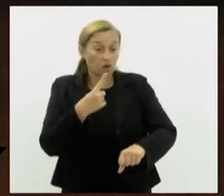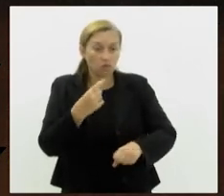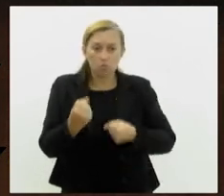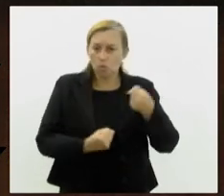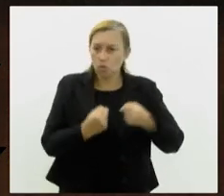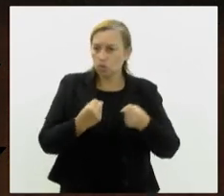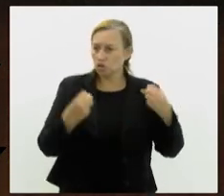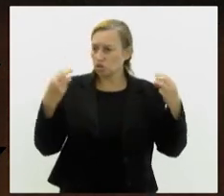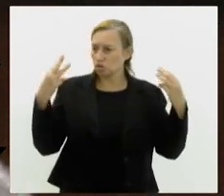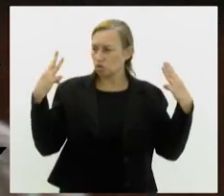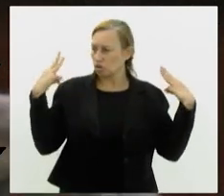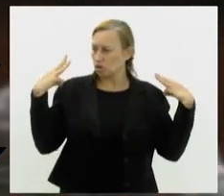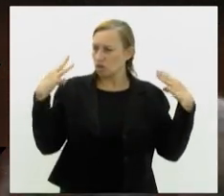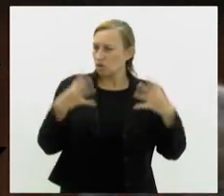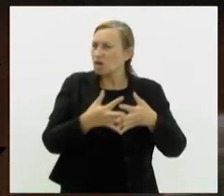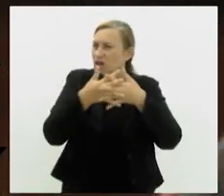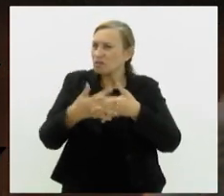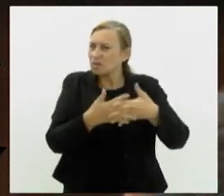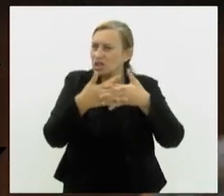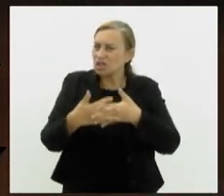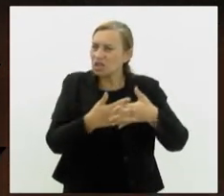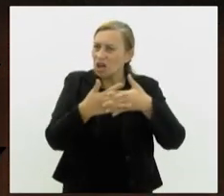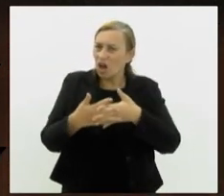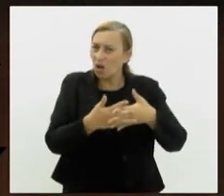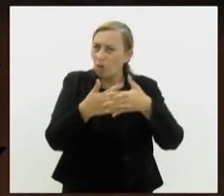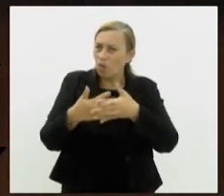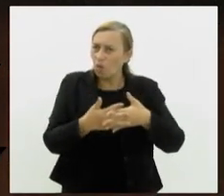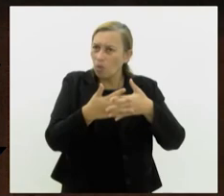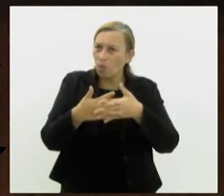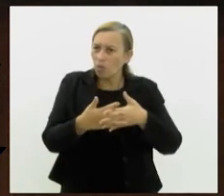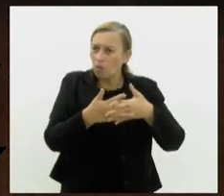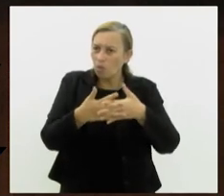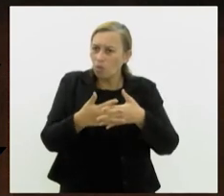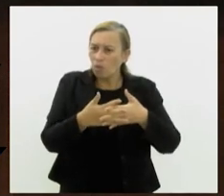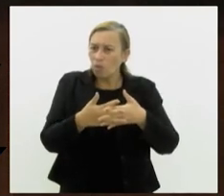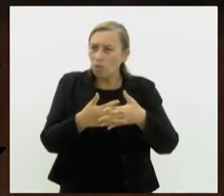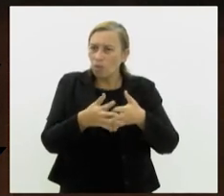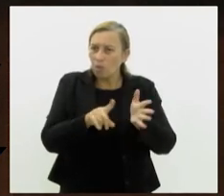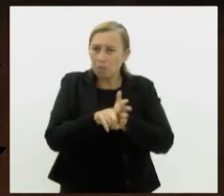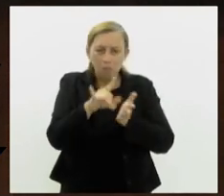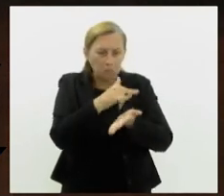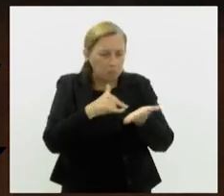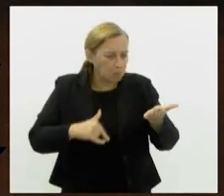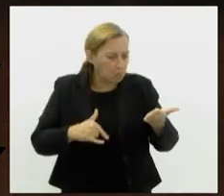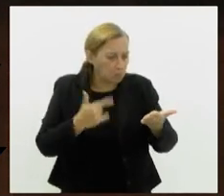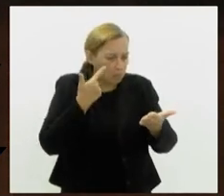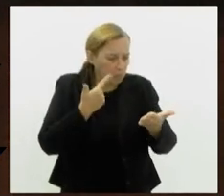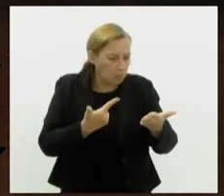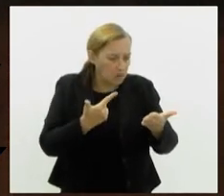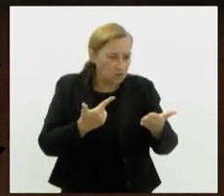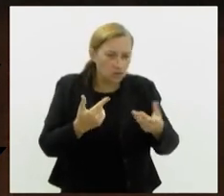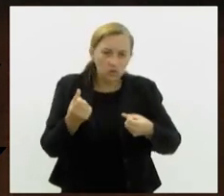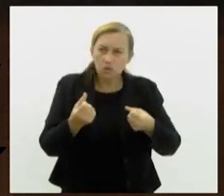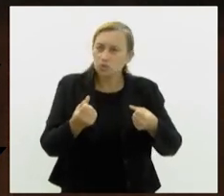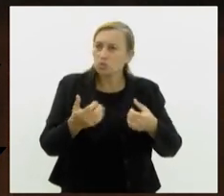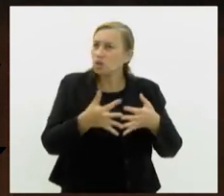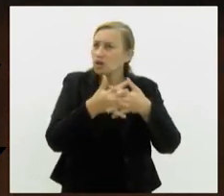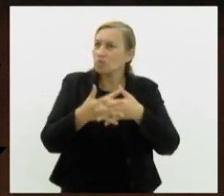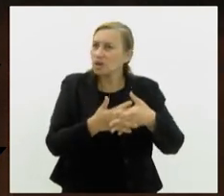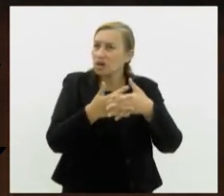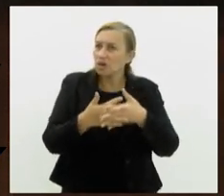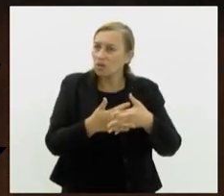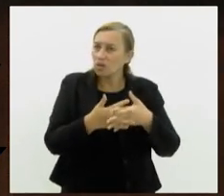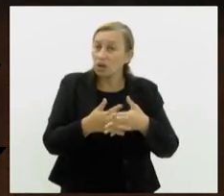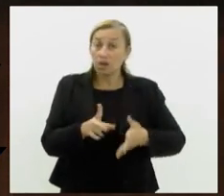caminhão, peço a ele o documento do veículo. Ele me apresenta o documento do veículo, deputado Paubel. E,